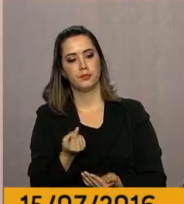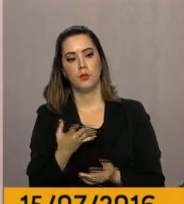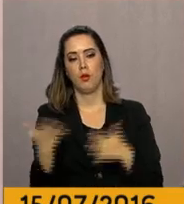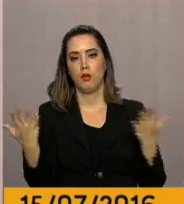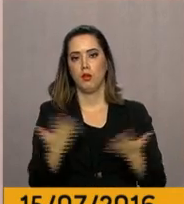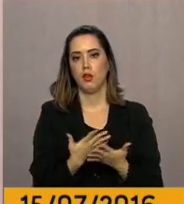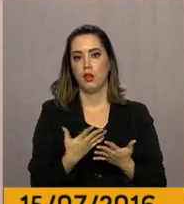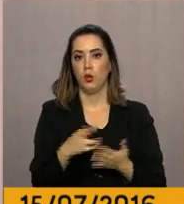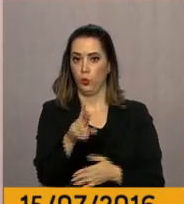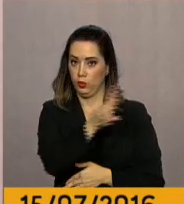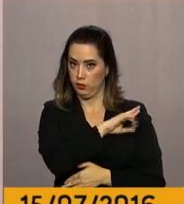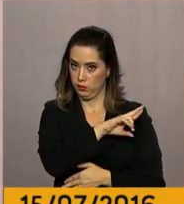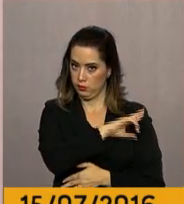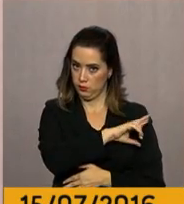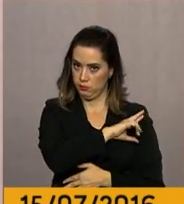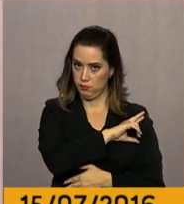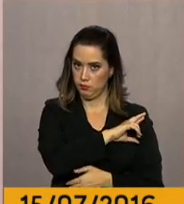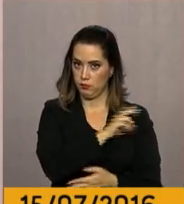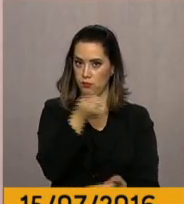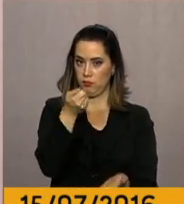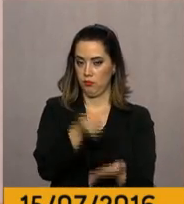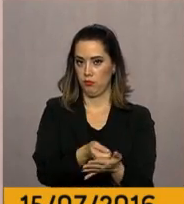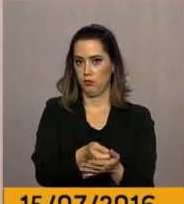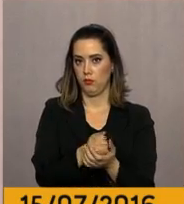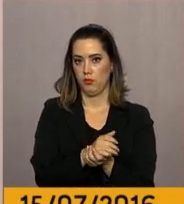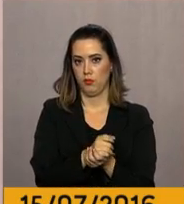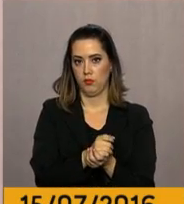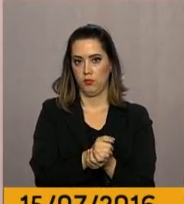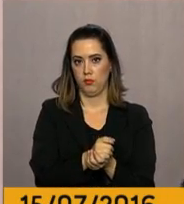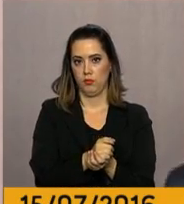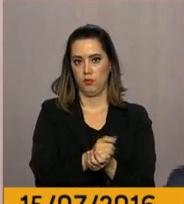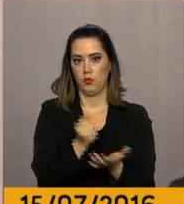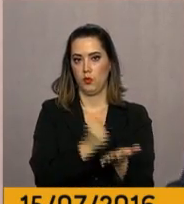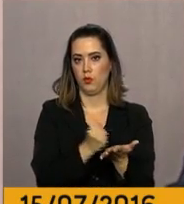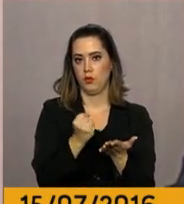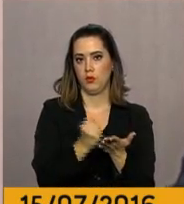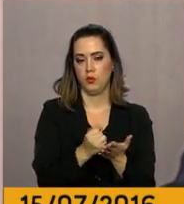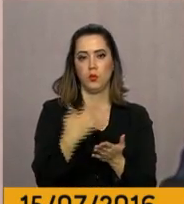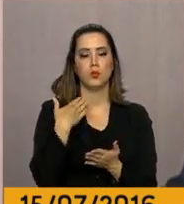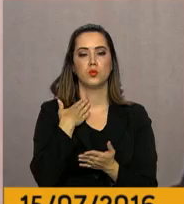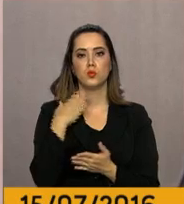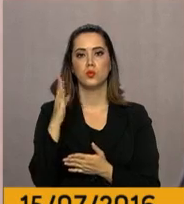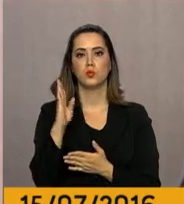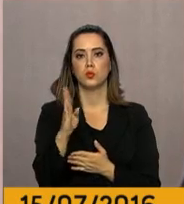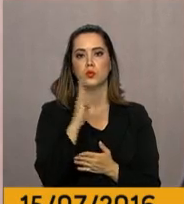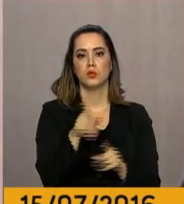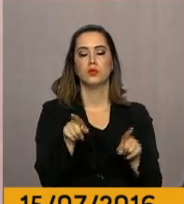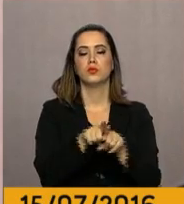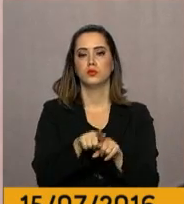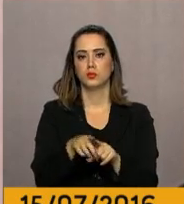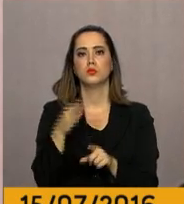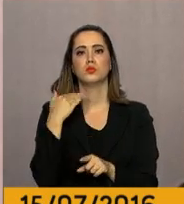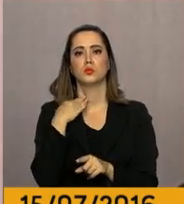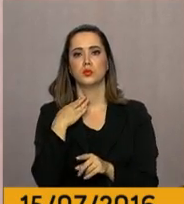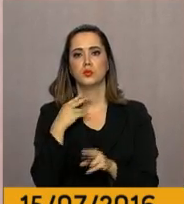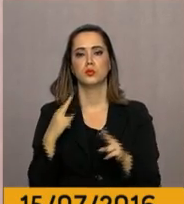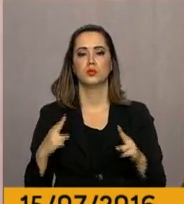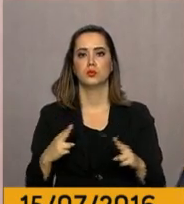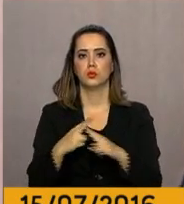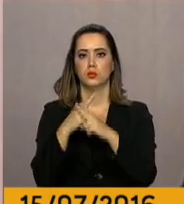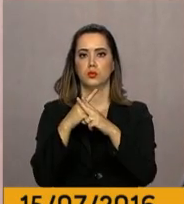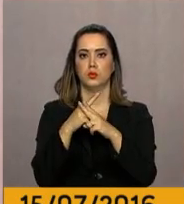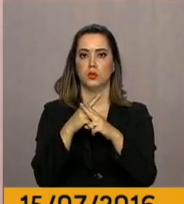a responsabilidade da contratação administrativa do Banco do Brasil e Caixa Econômica